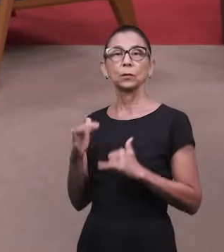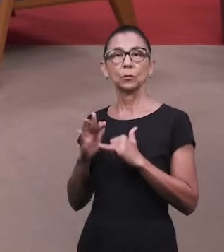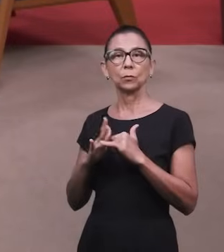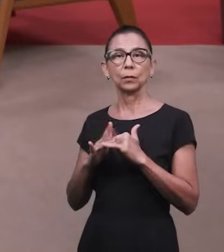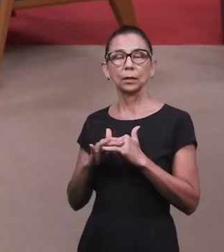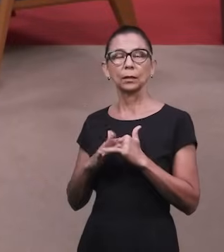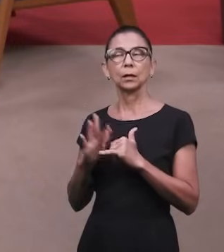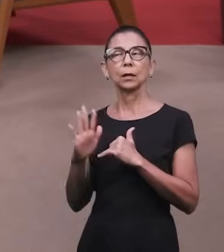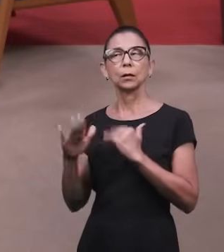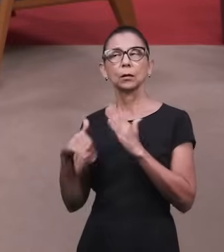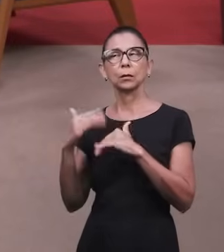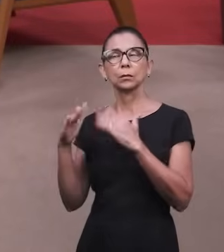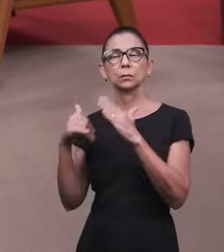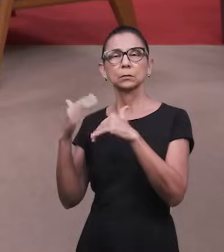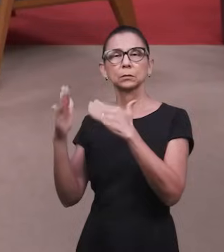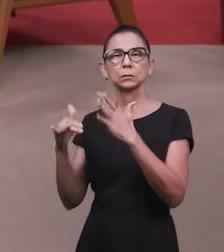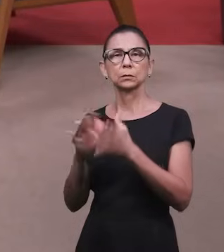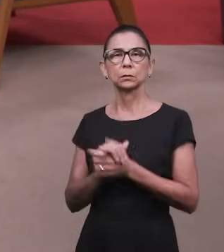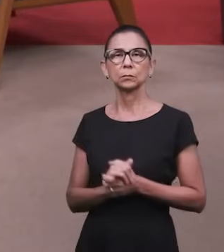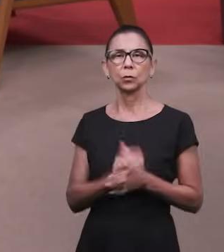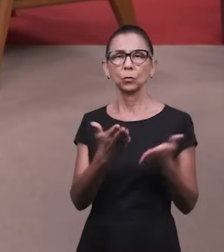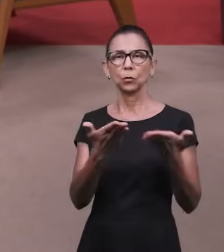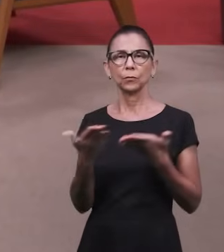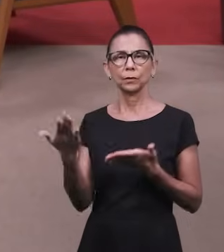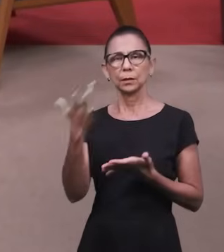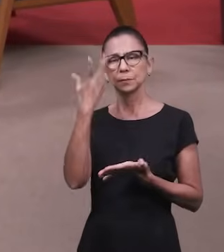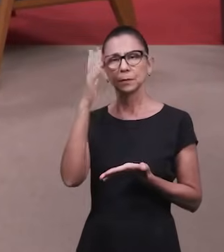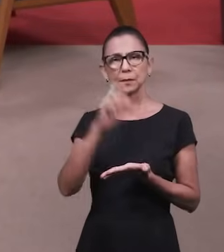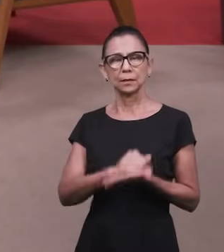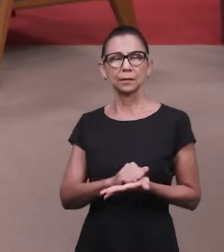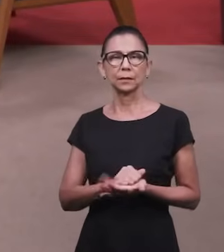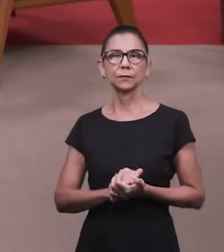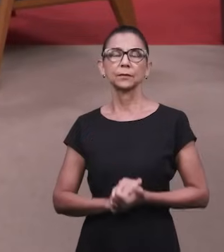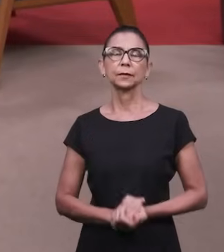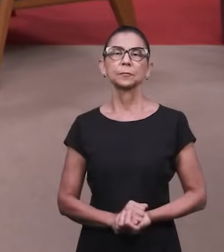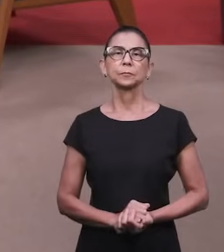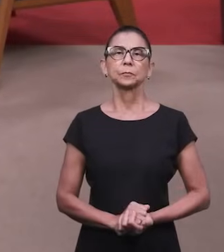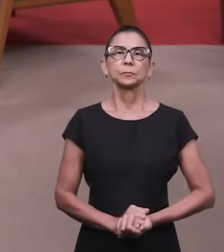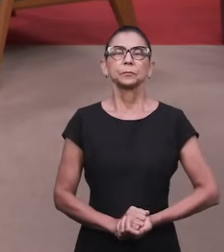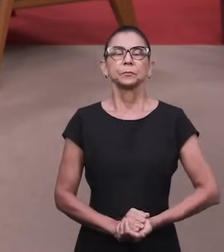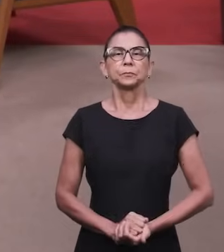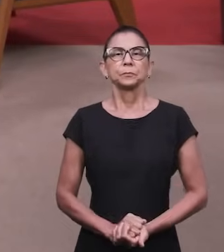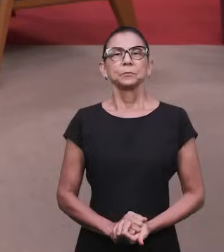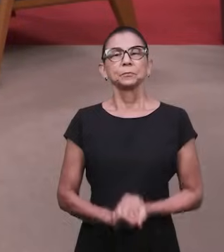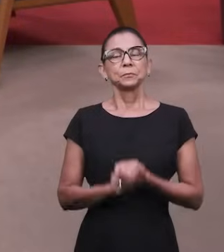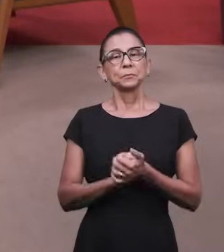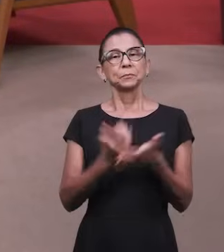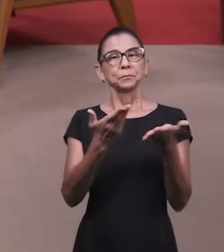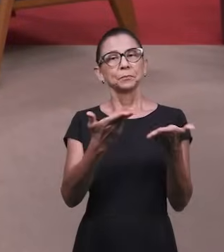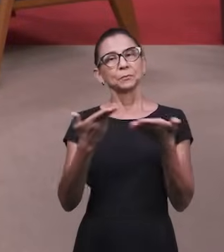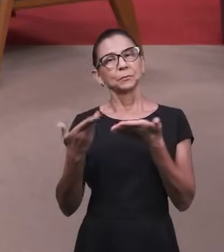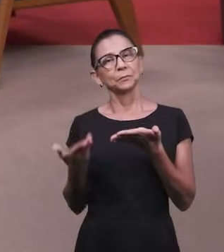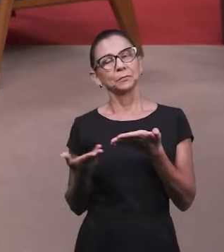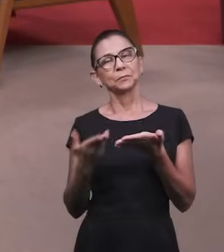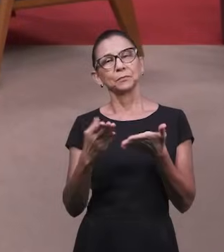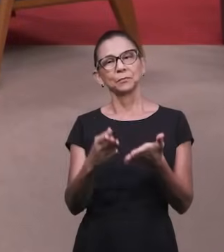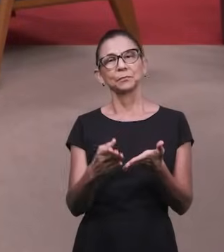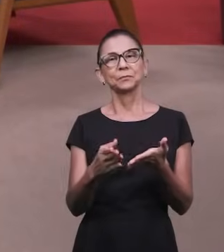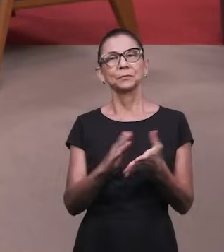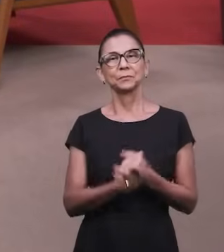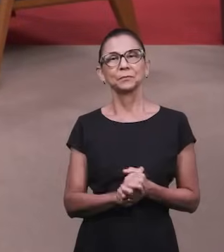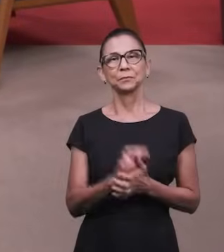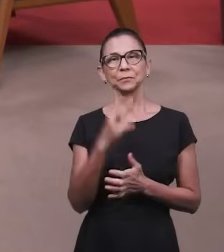bênção, isso amplia o nosso alcance. Então, está aí o convite para você que nos assiste pelo canal. E você que está nos